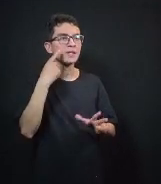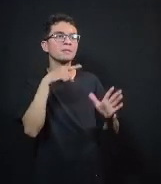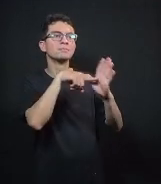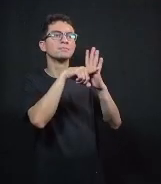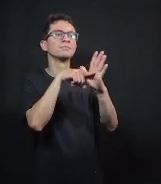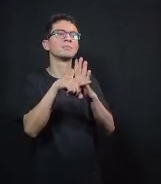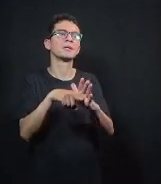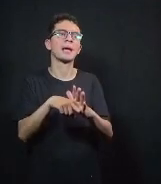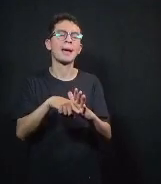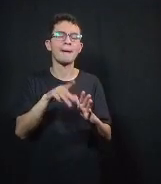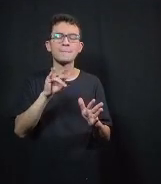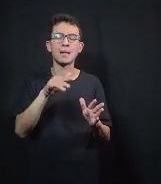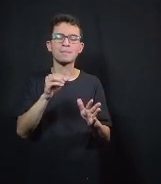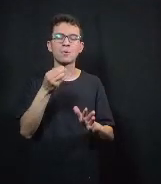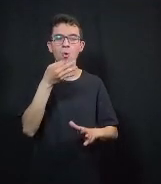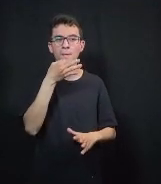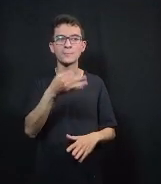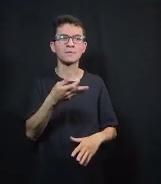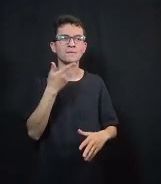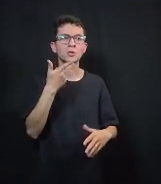maior